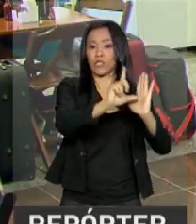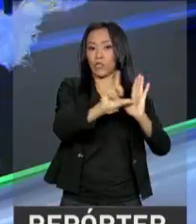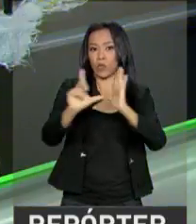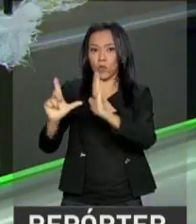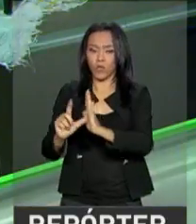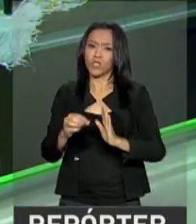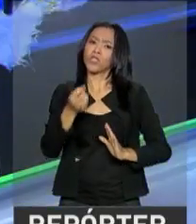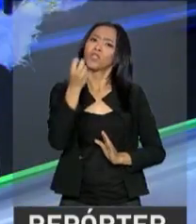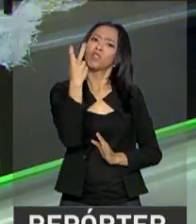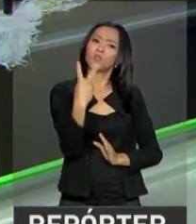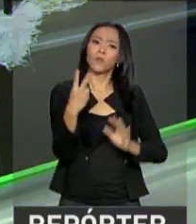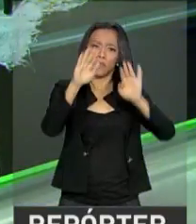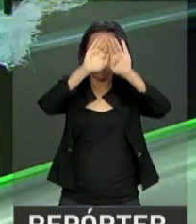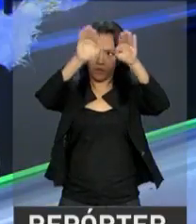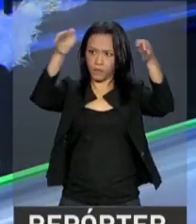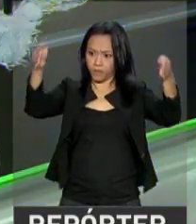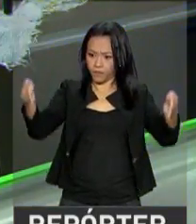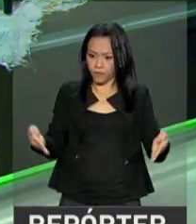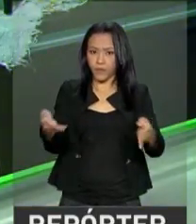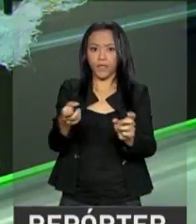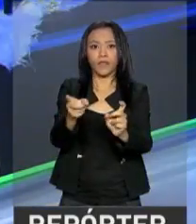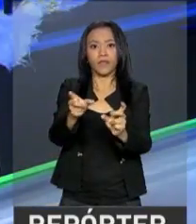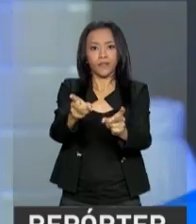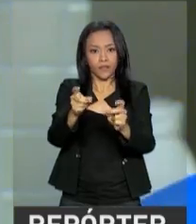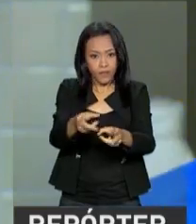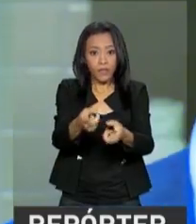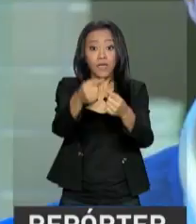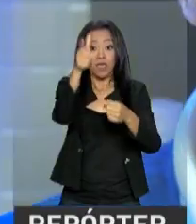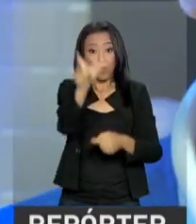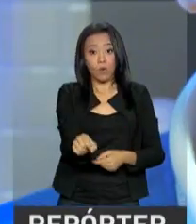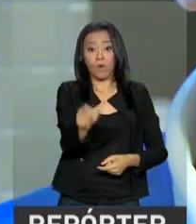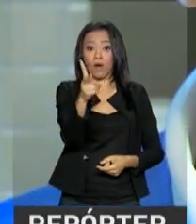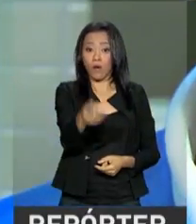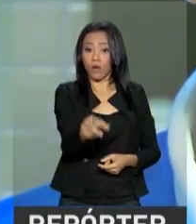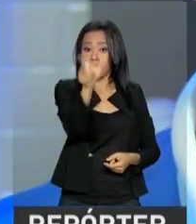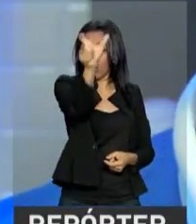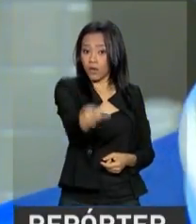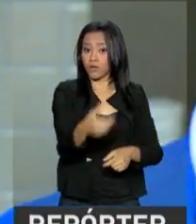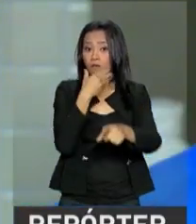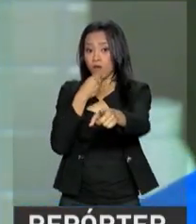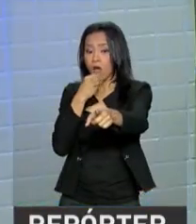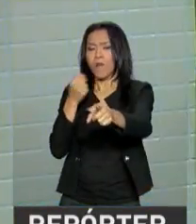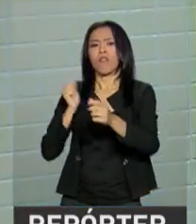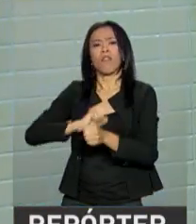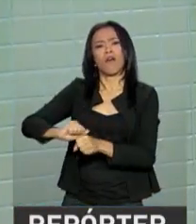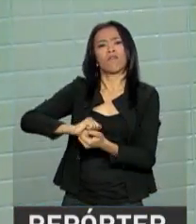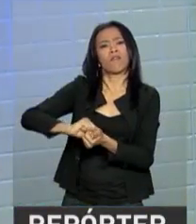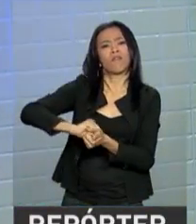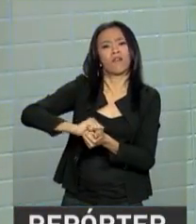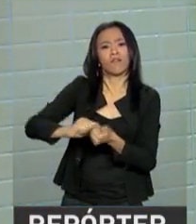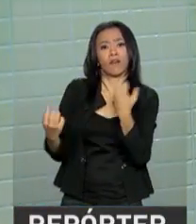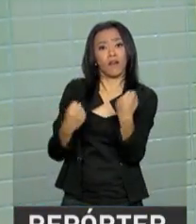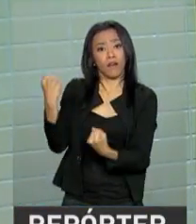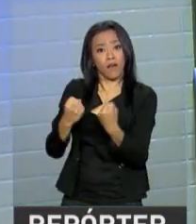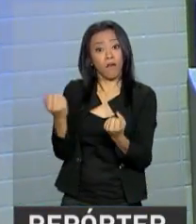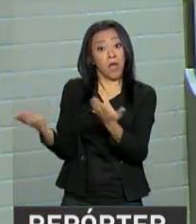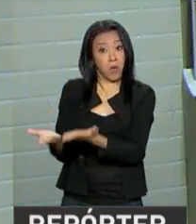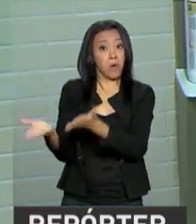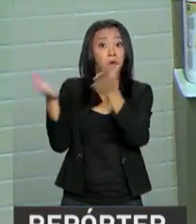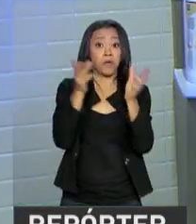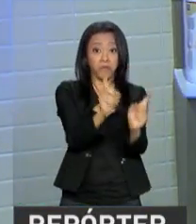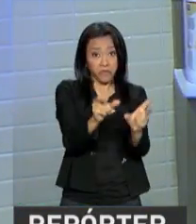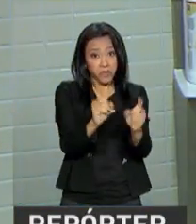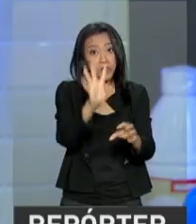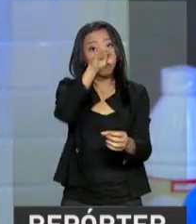que geram empregos como do jovem antônio o rapaz que era lavador de carros e agora é vendedor no aeroporto